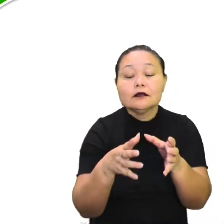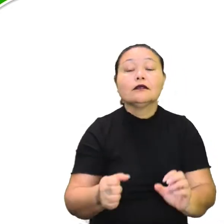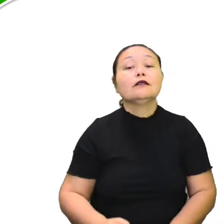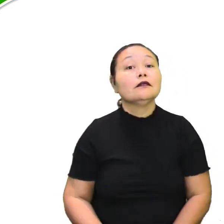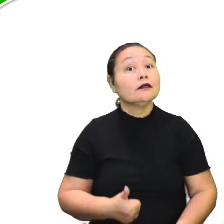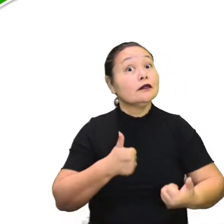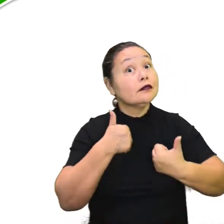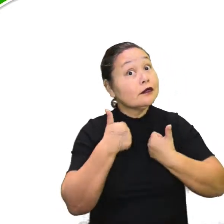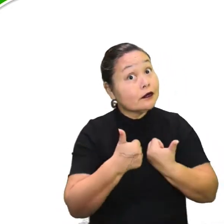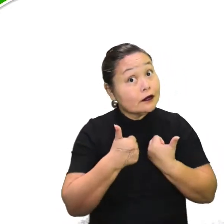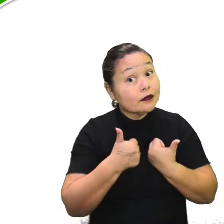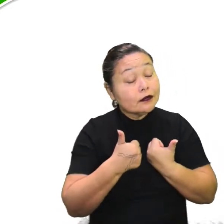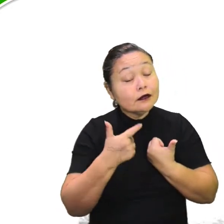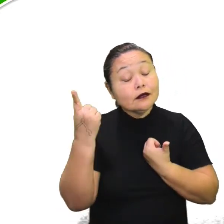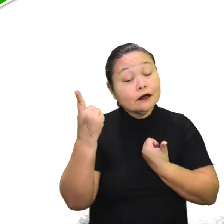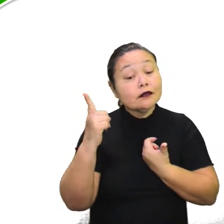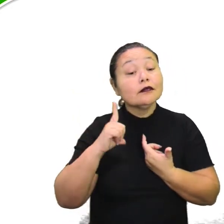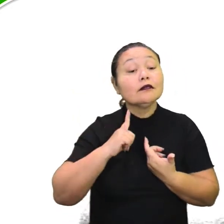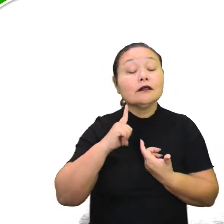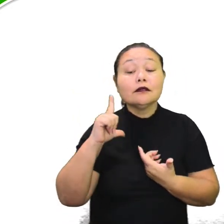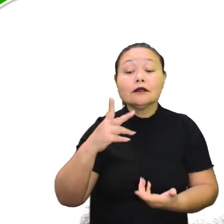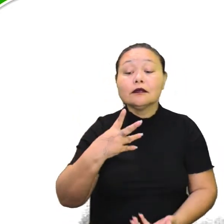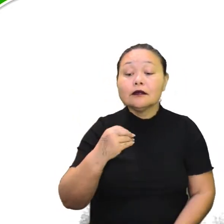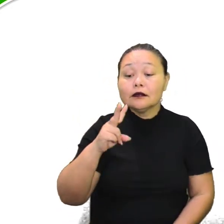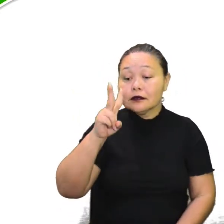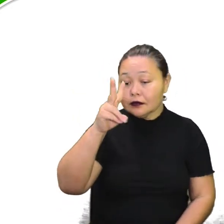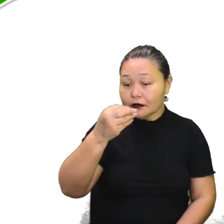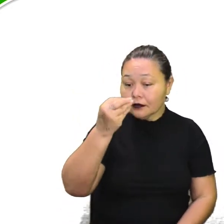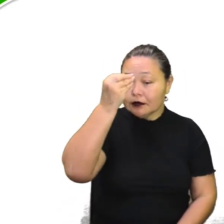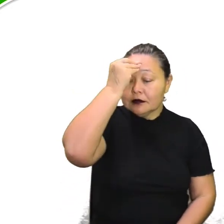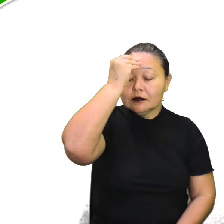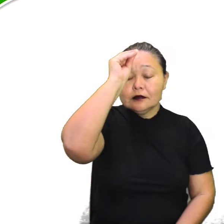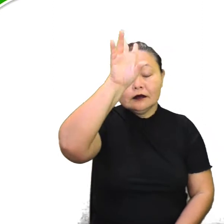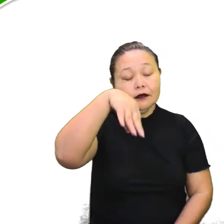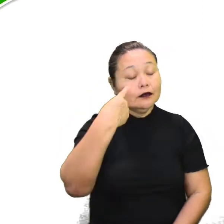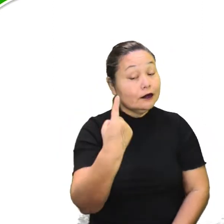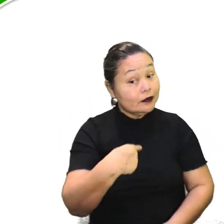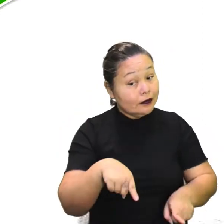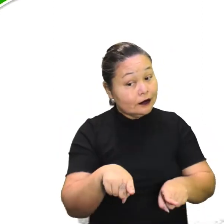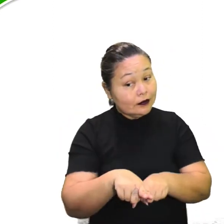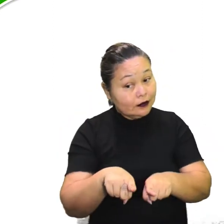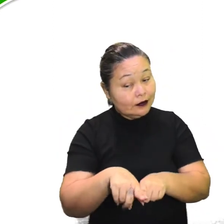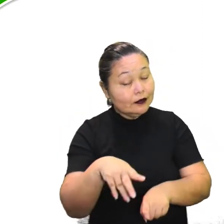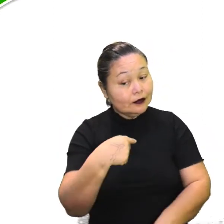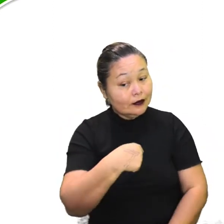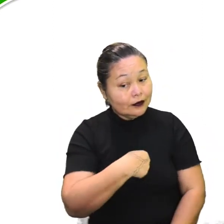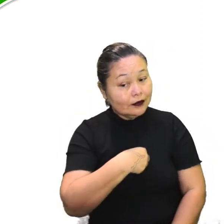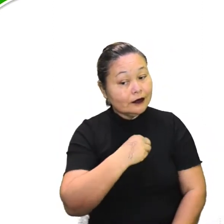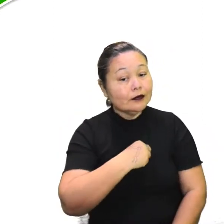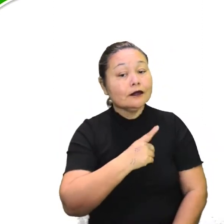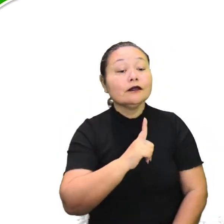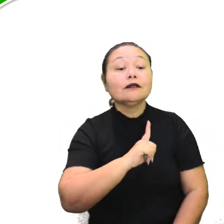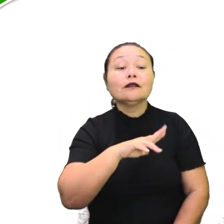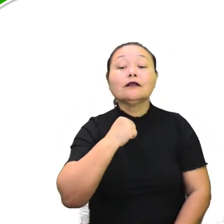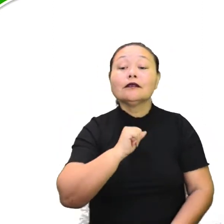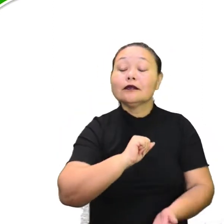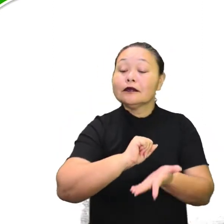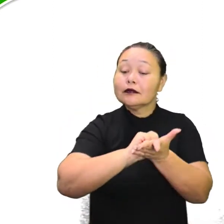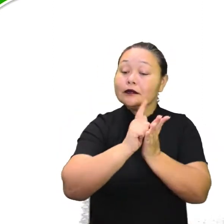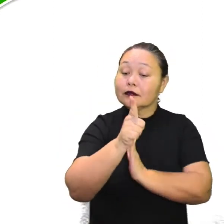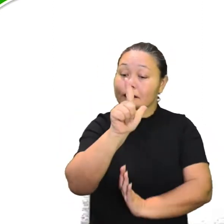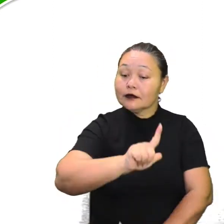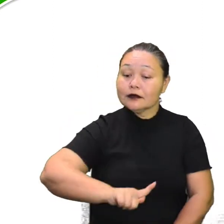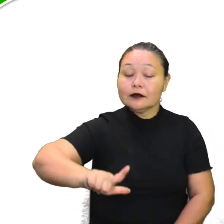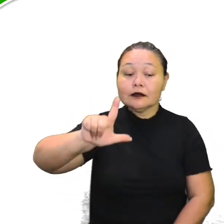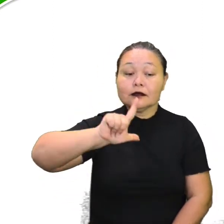espécie. Beleza, dessa cartela o que você tem que levar na mente e no coração? Que os gêneros literários, eles o quê?